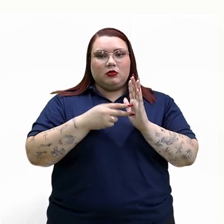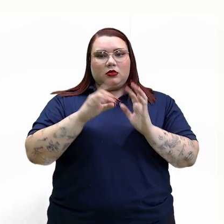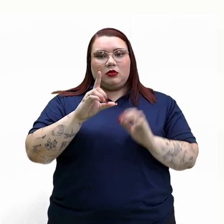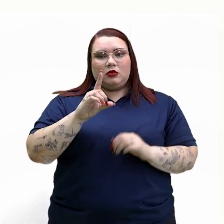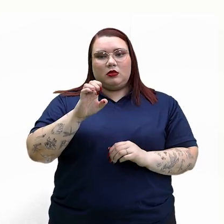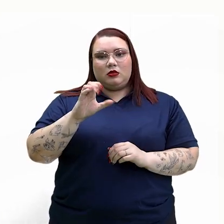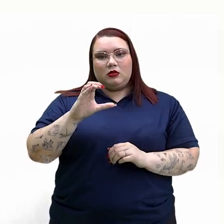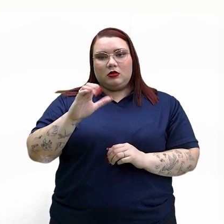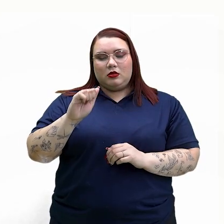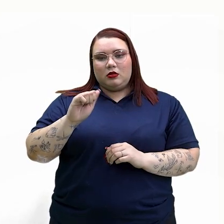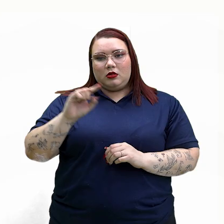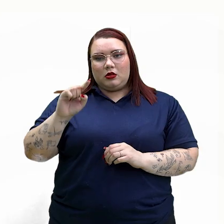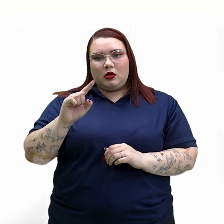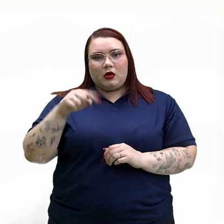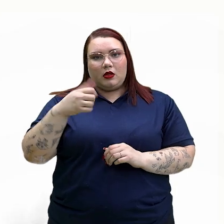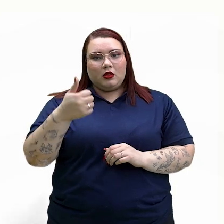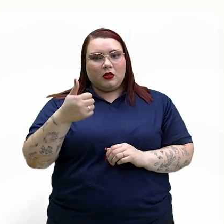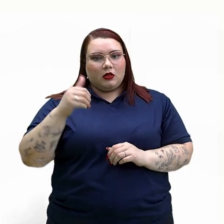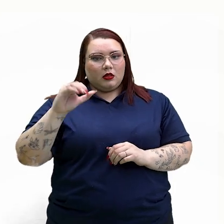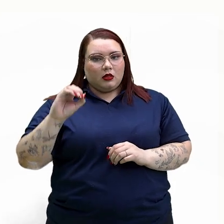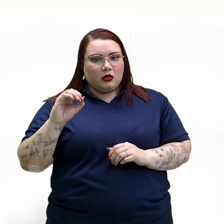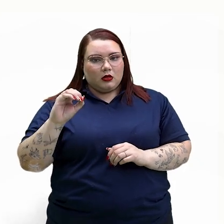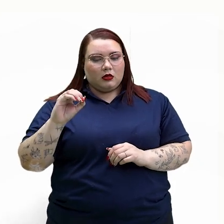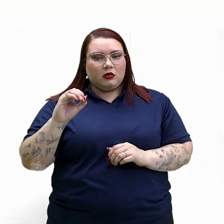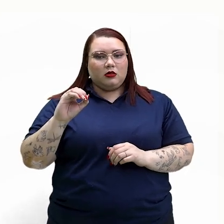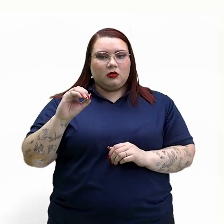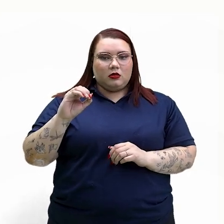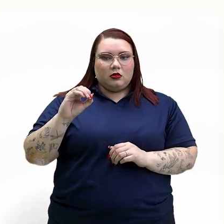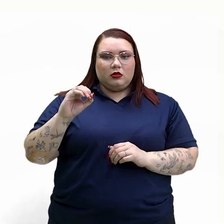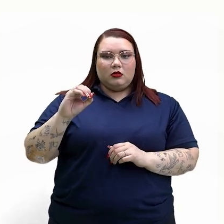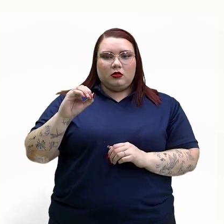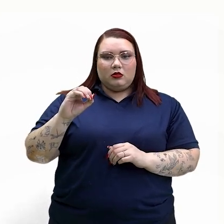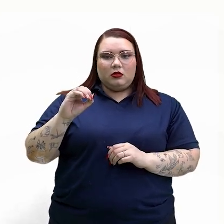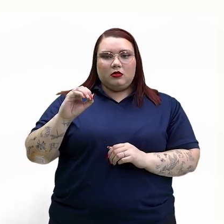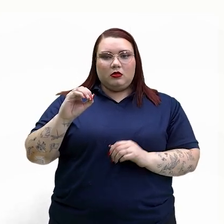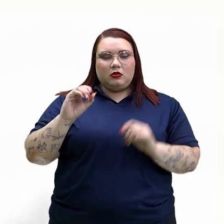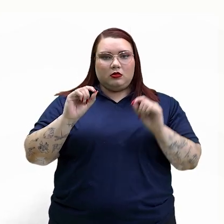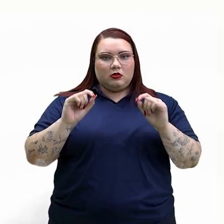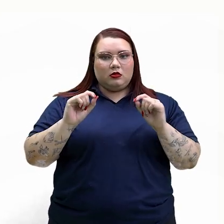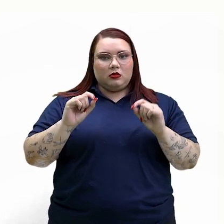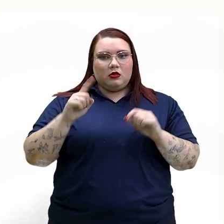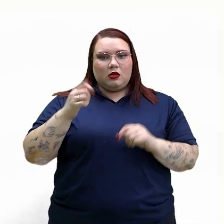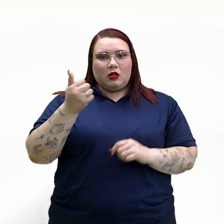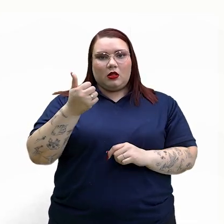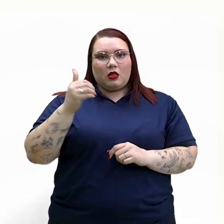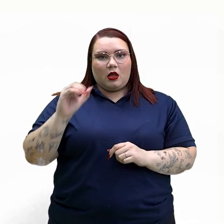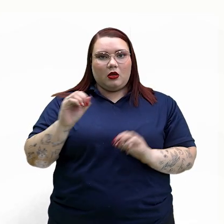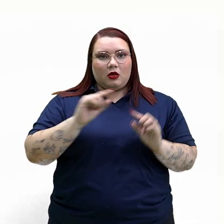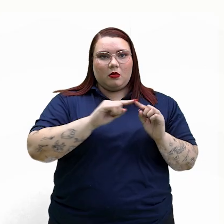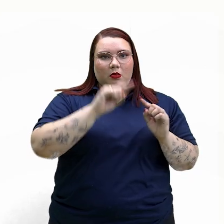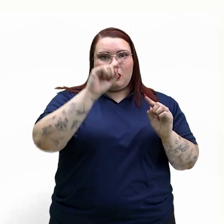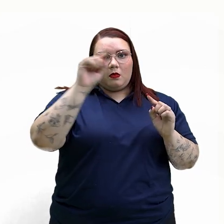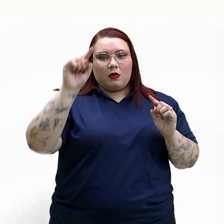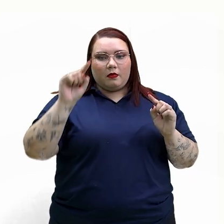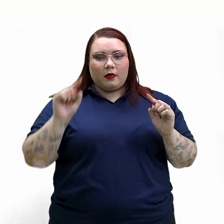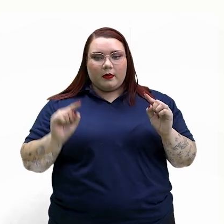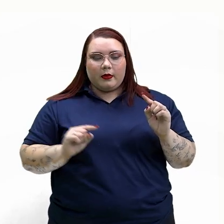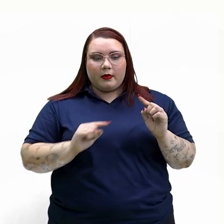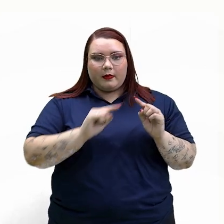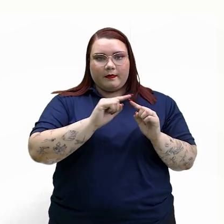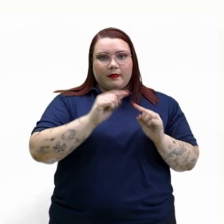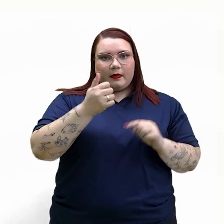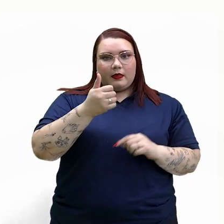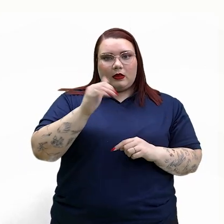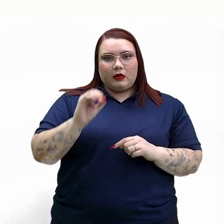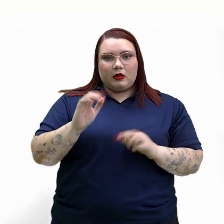ó, 10, que a gente sabe que significa que ter 10 lados, né? Ou seja,